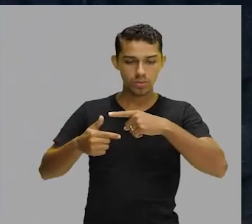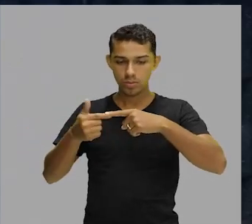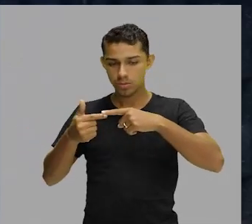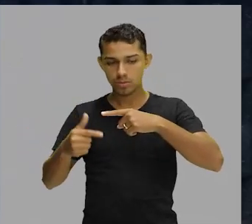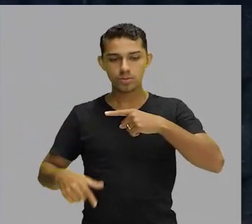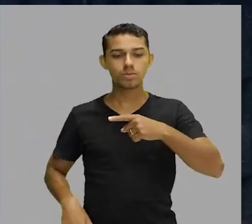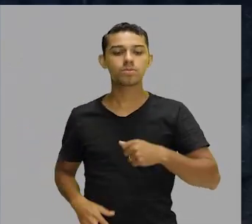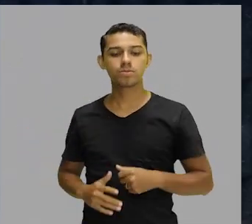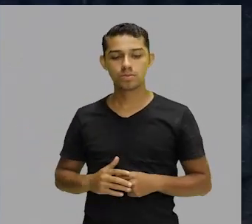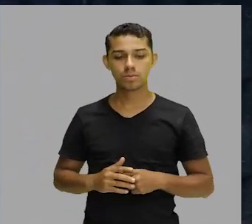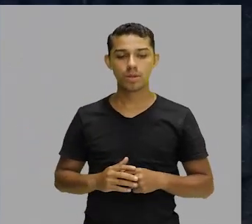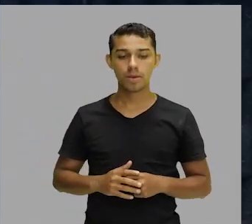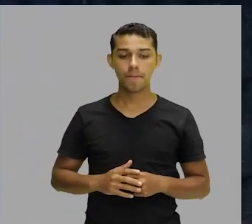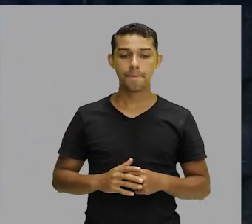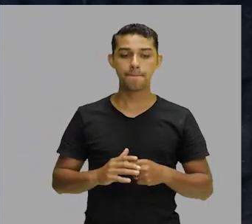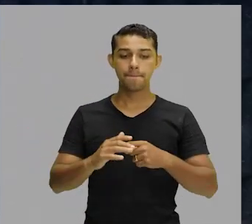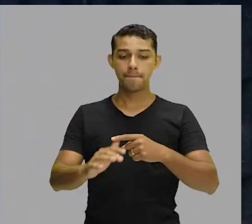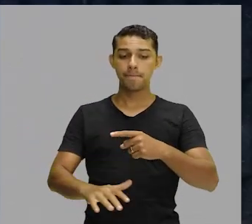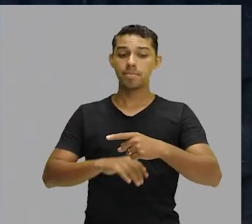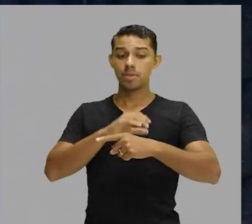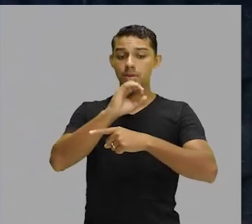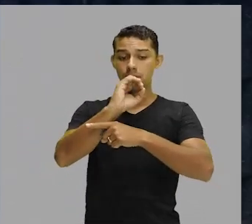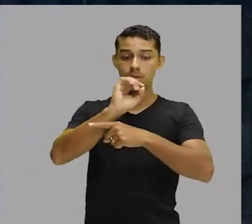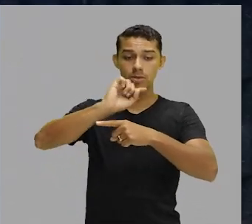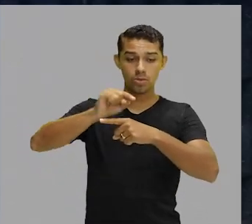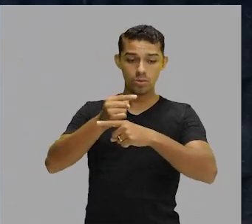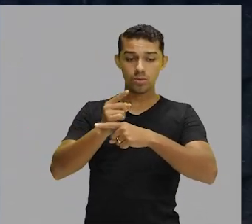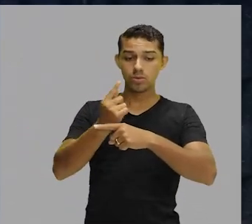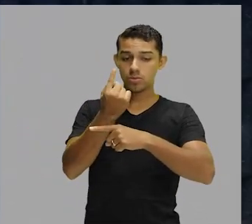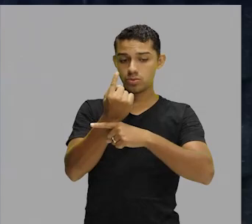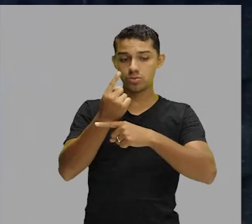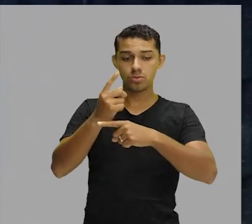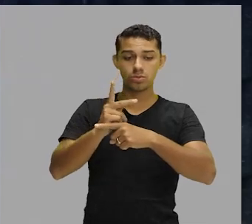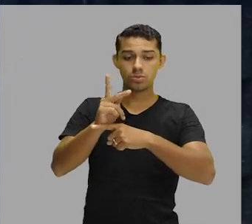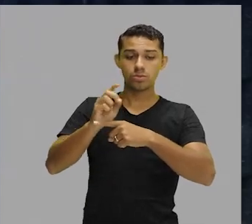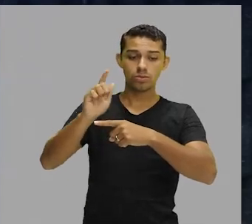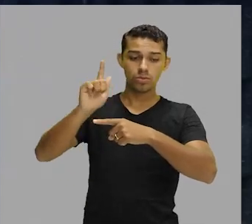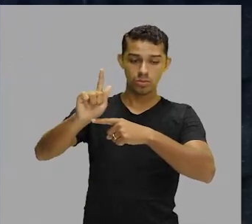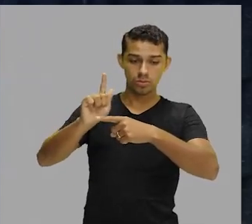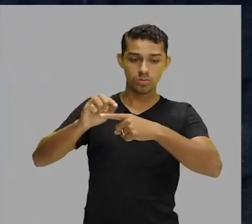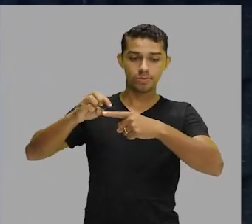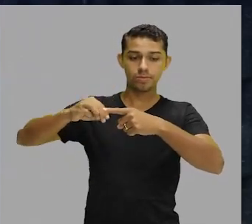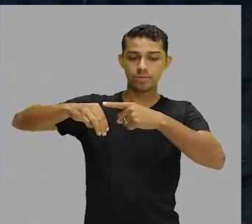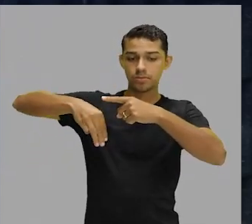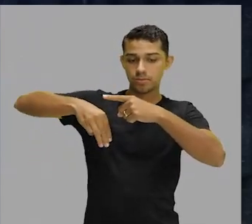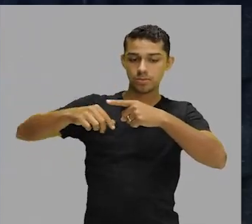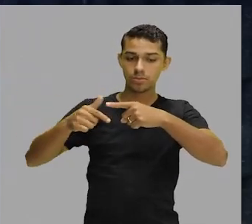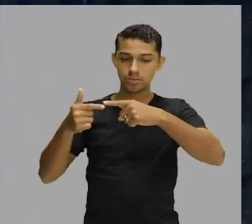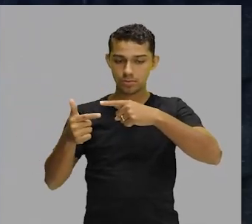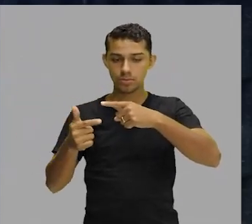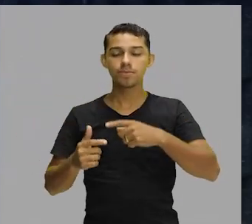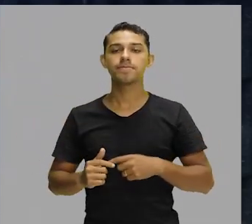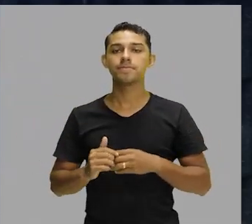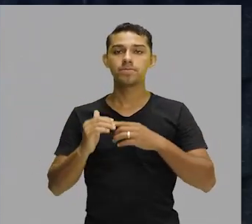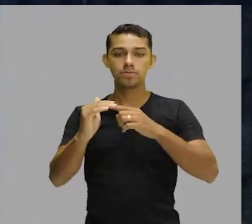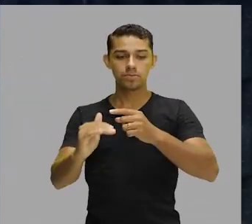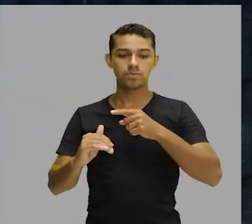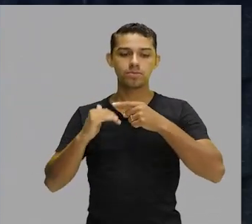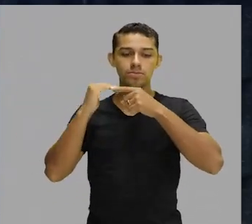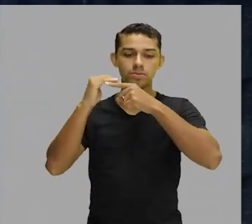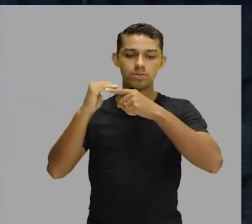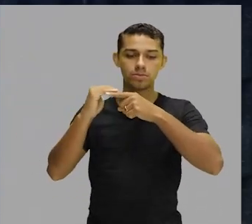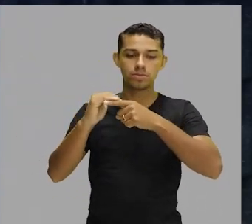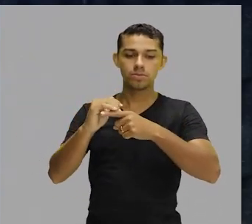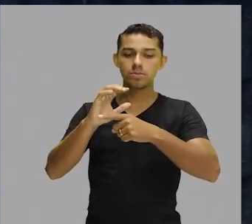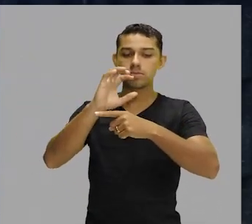metro quadrado, para 0,1 quilos de anfíbios por metro quadrado,